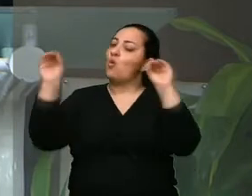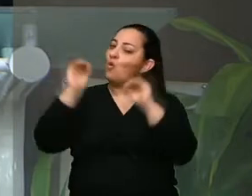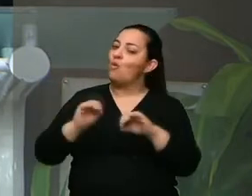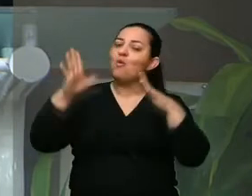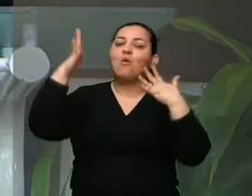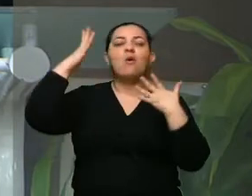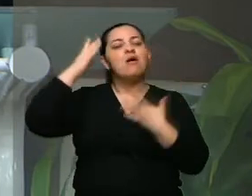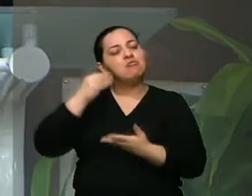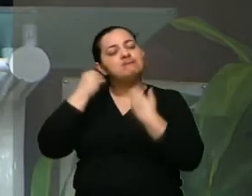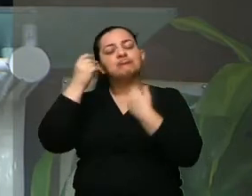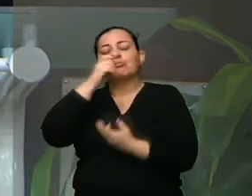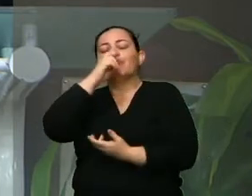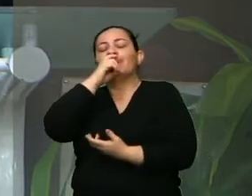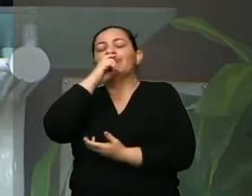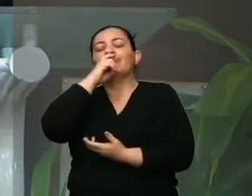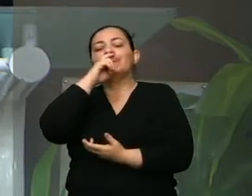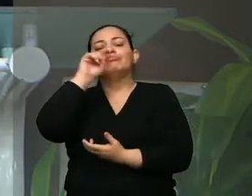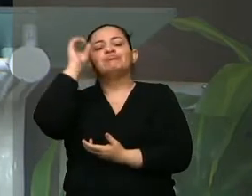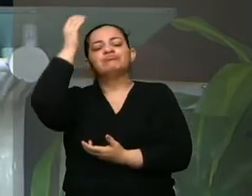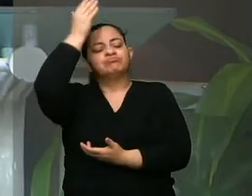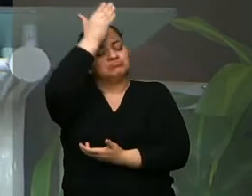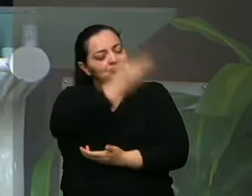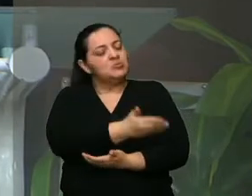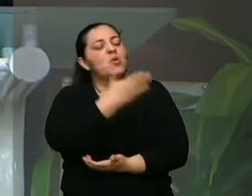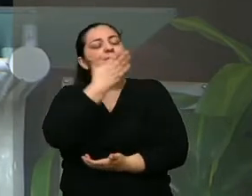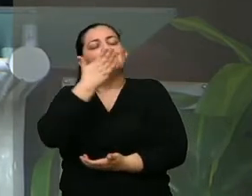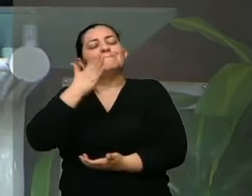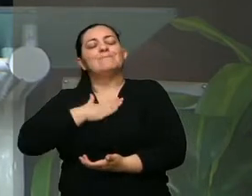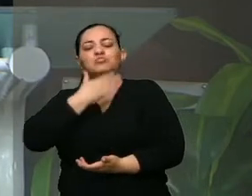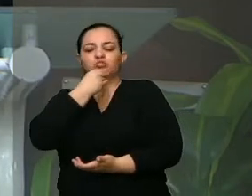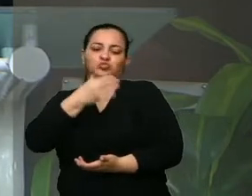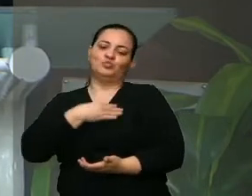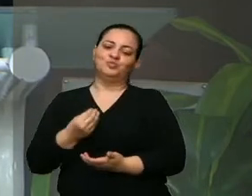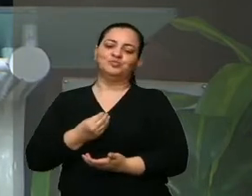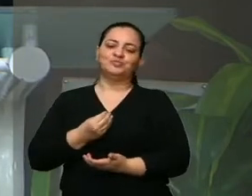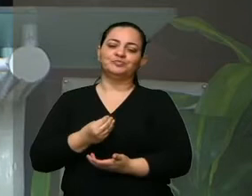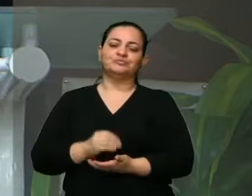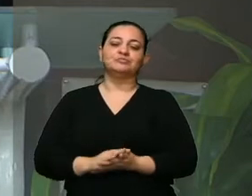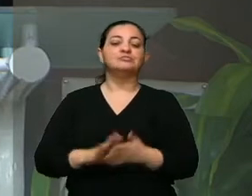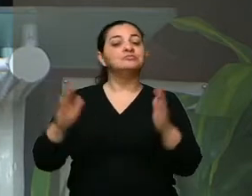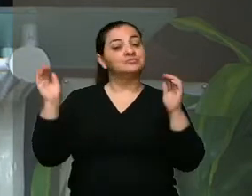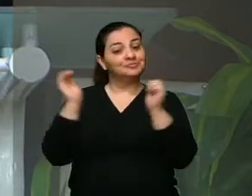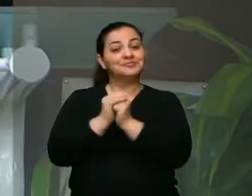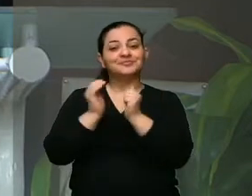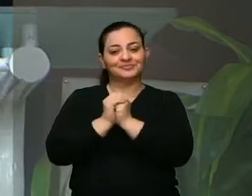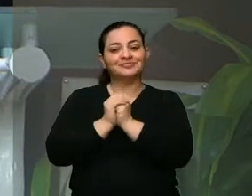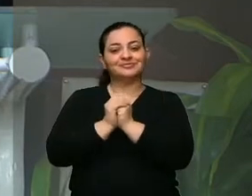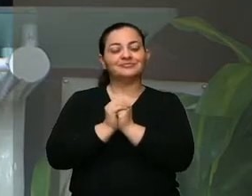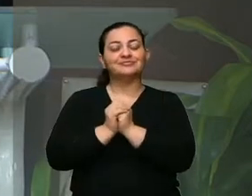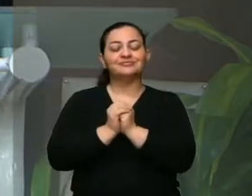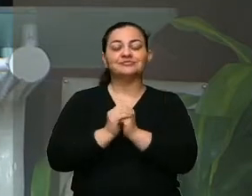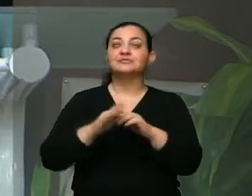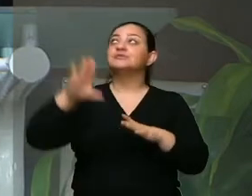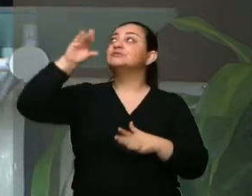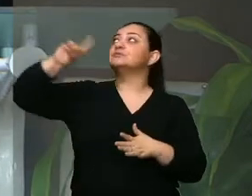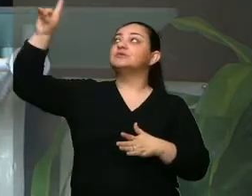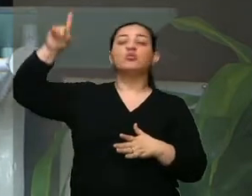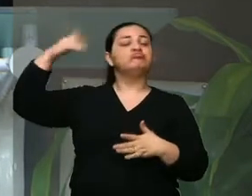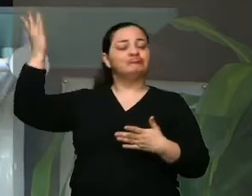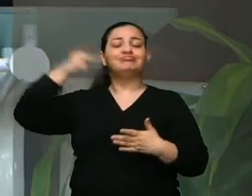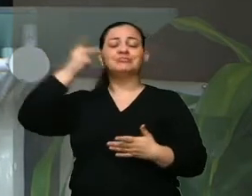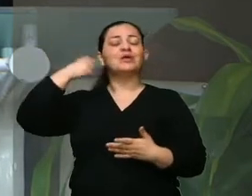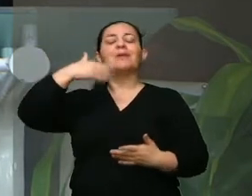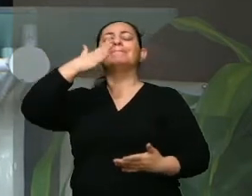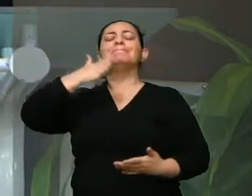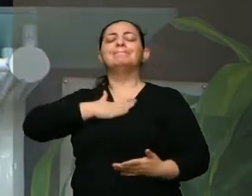deveria dizer e se esse é o meu rapaz amém deus diz assim este